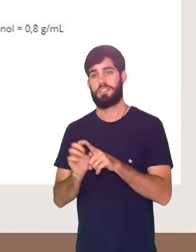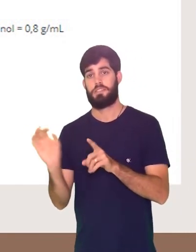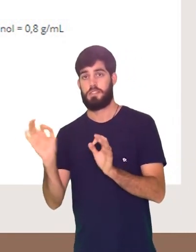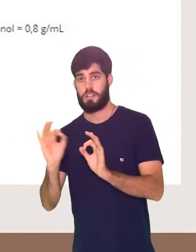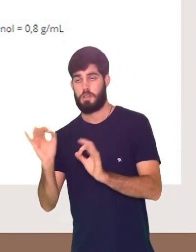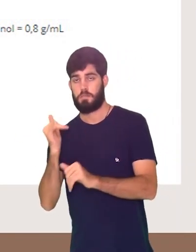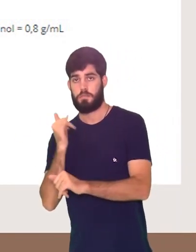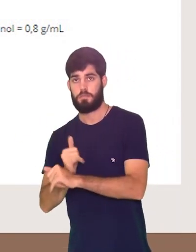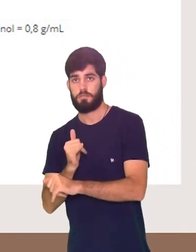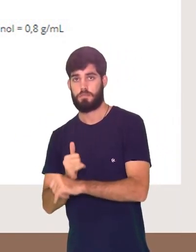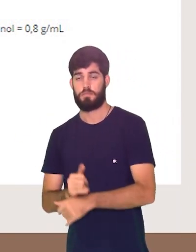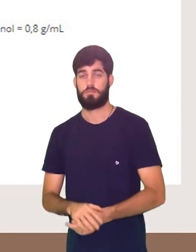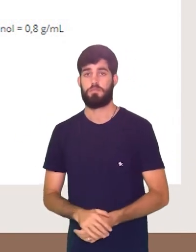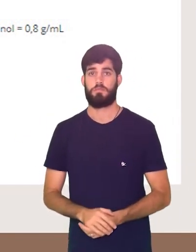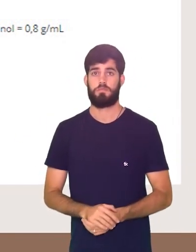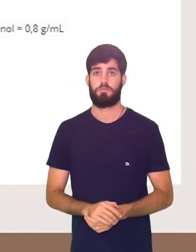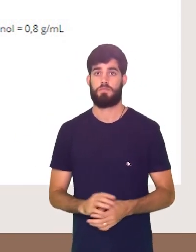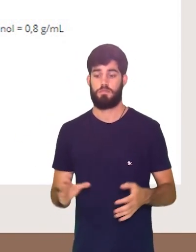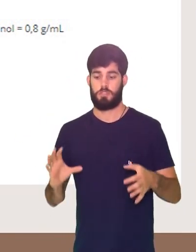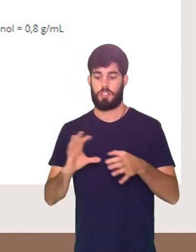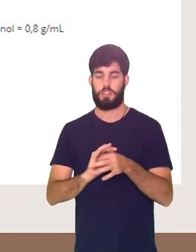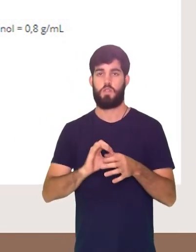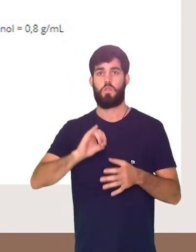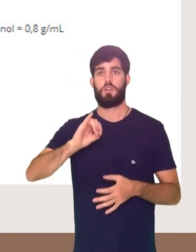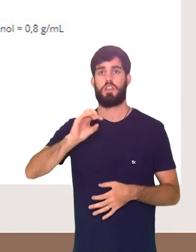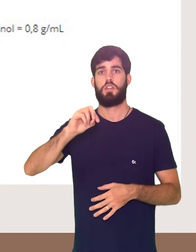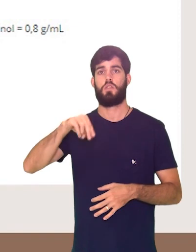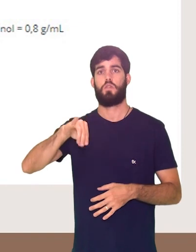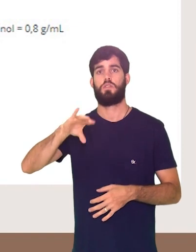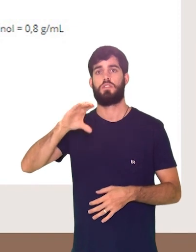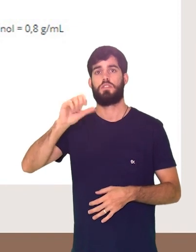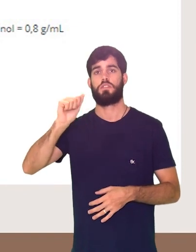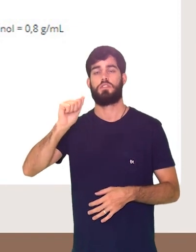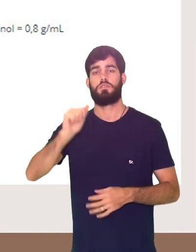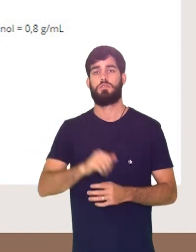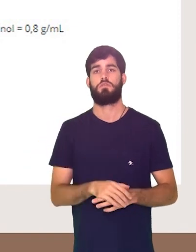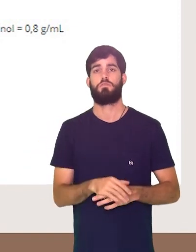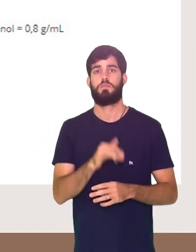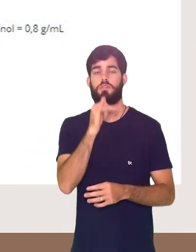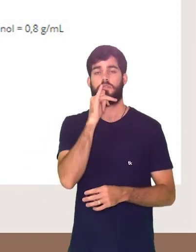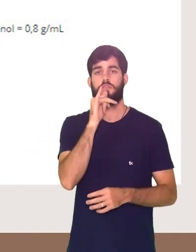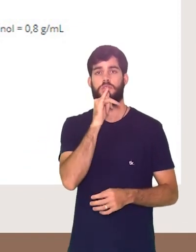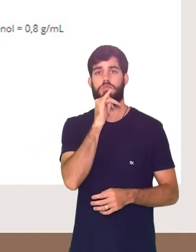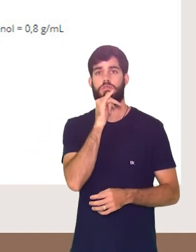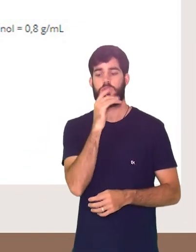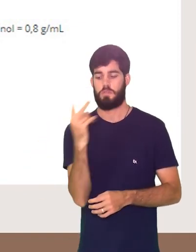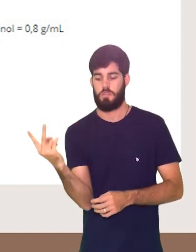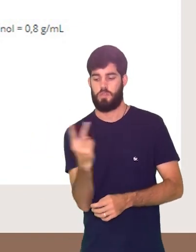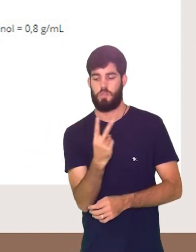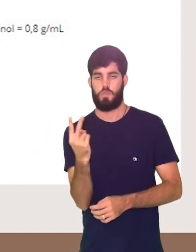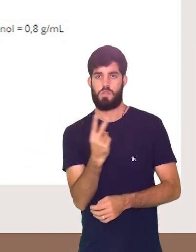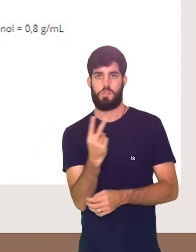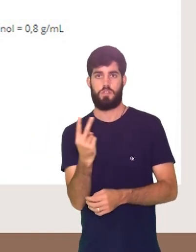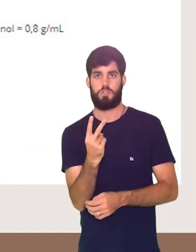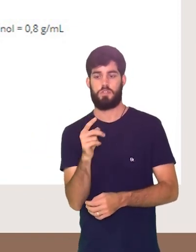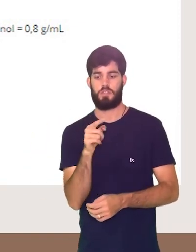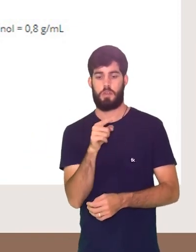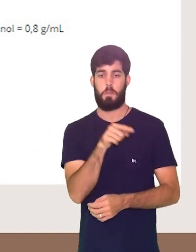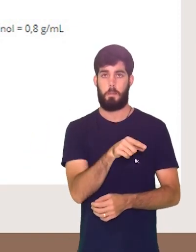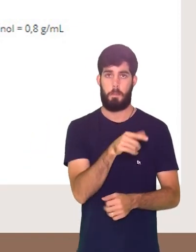é chamada ligação iônica. Então, ligação iônica é aquela que ocorre entre metais